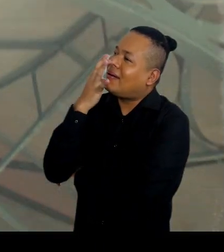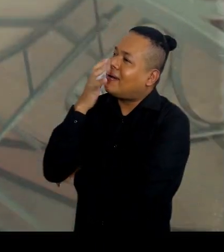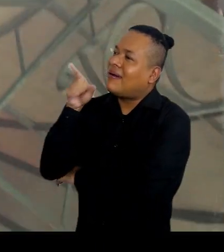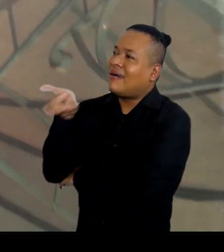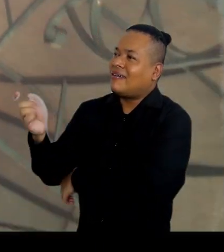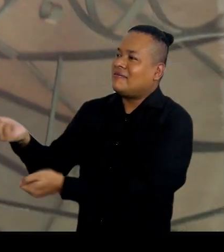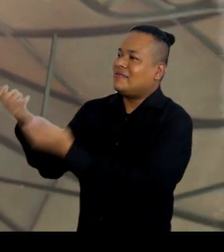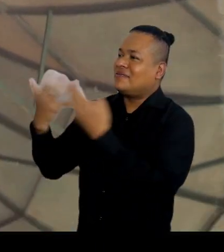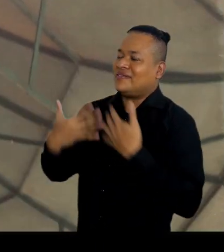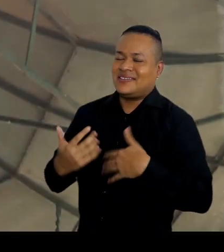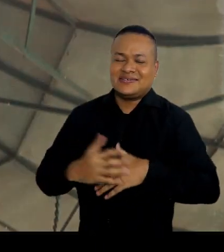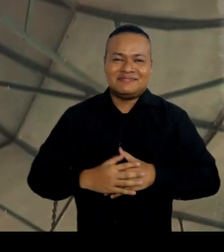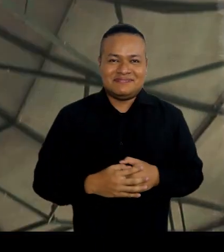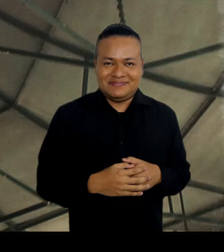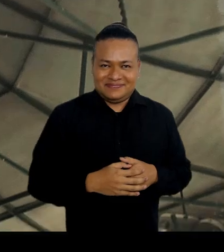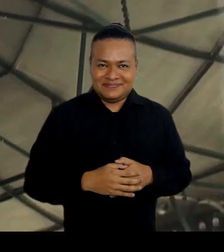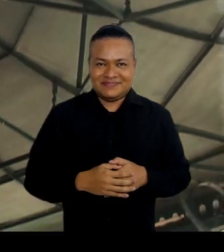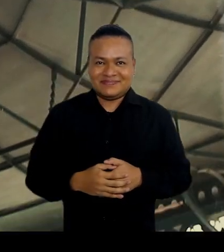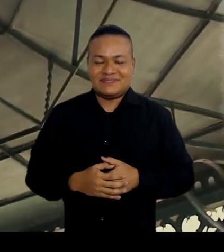falar.